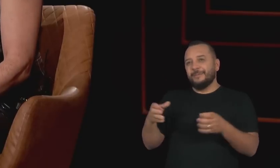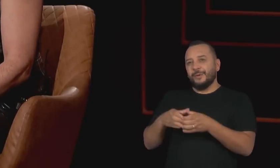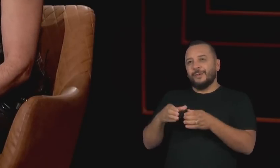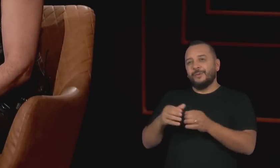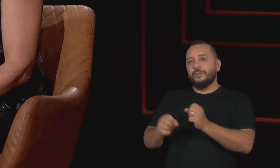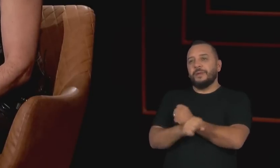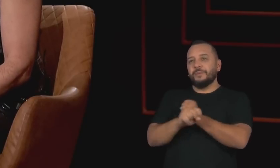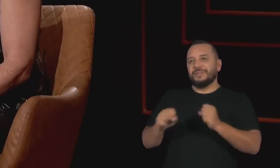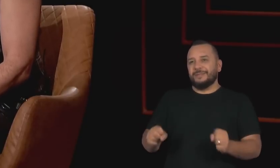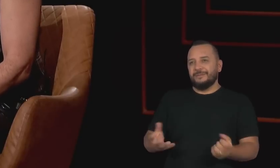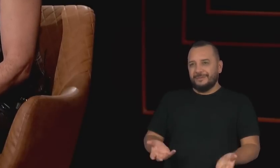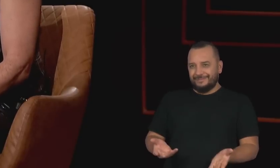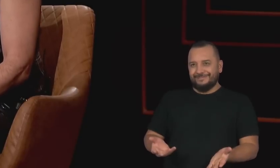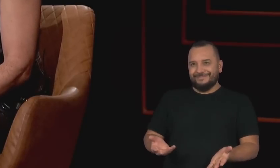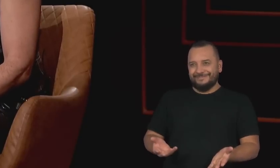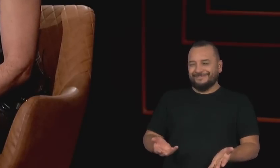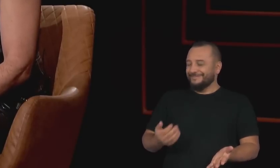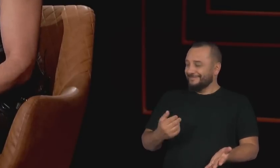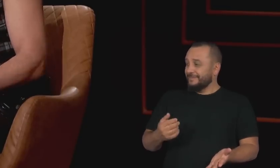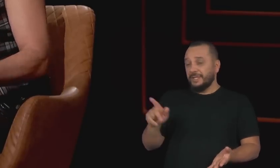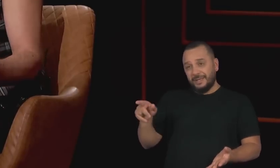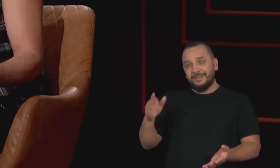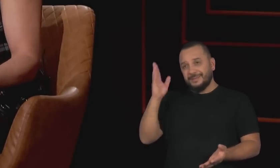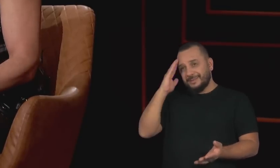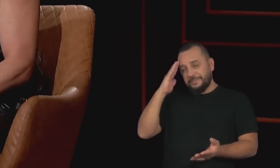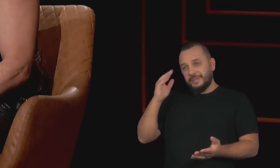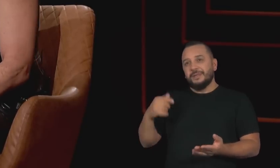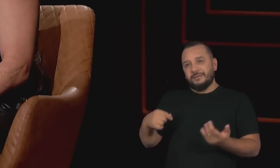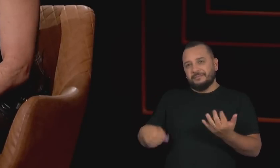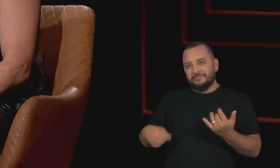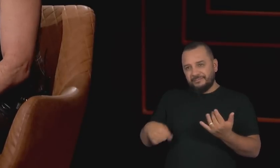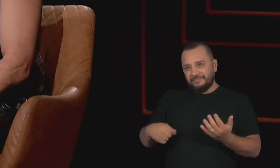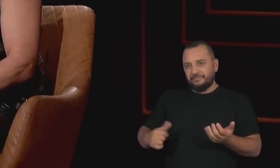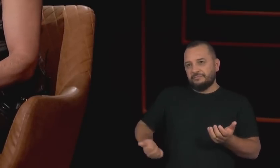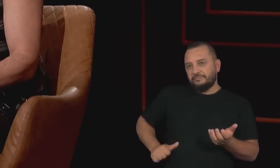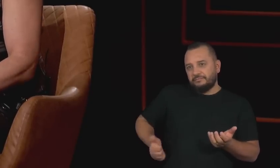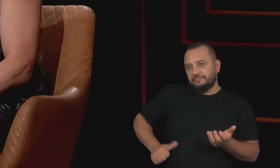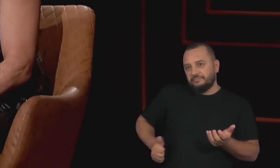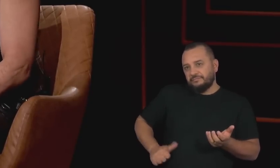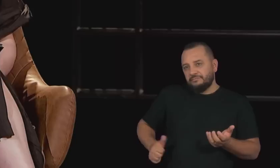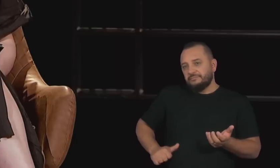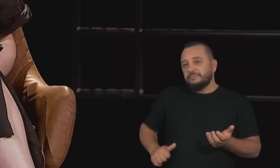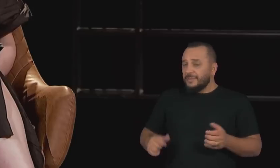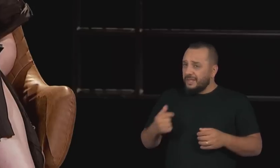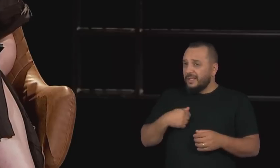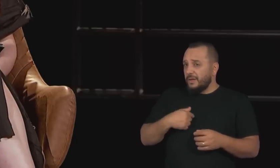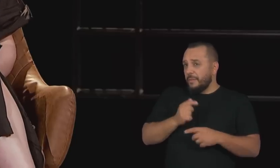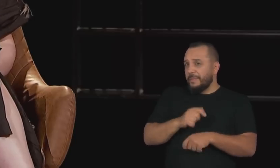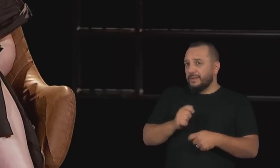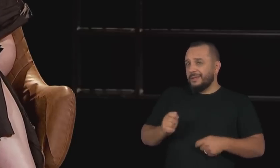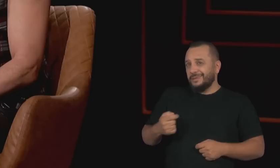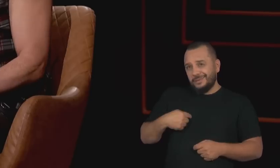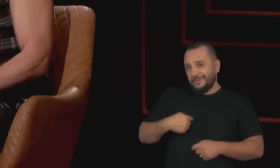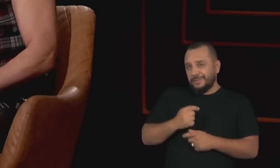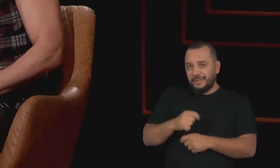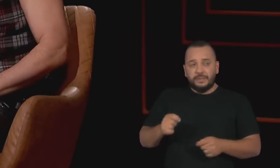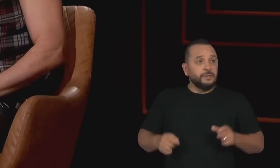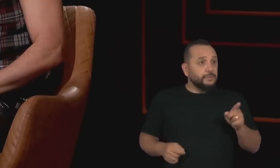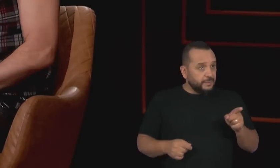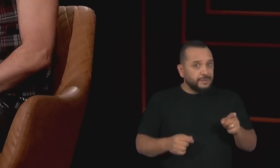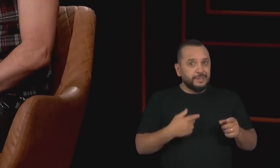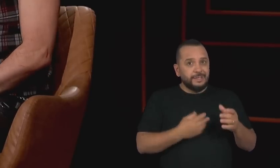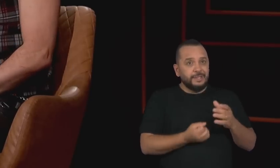tocavam muito bem violão, sabe, baixo, guitarra, então sobrou a bateria para mim. Então, Que você montou, você construiu sua eu montei bateria. a bateria como